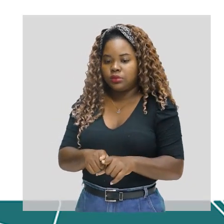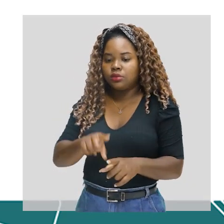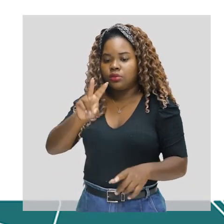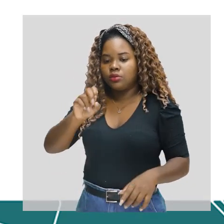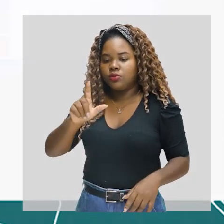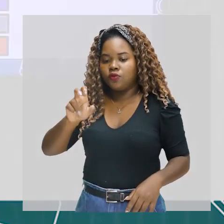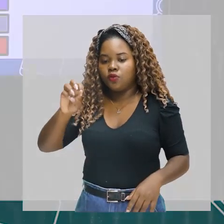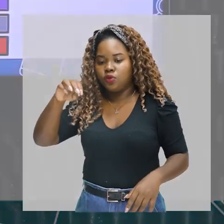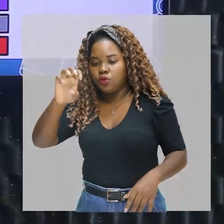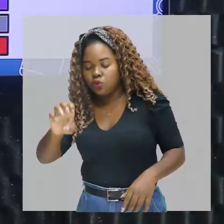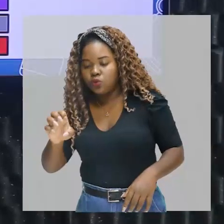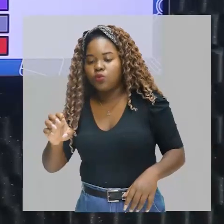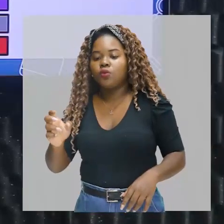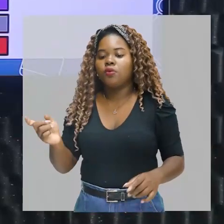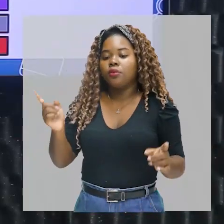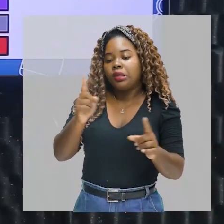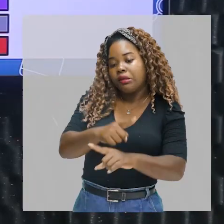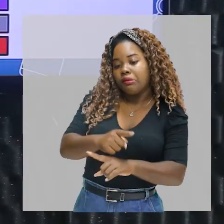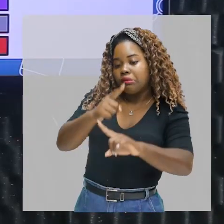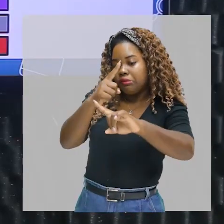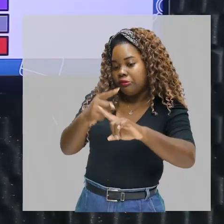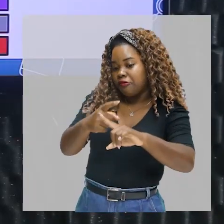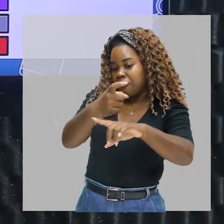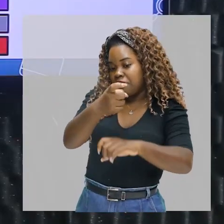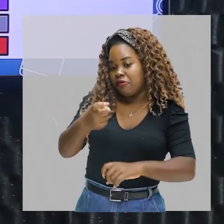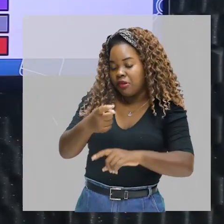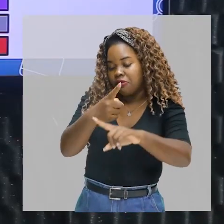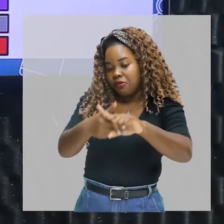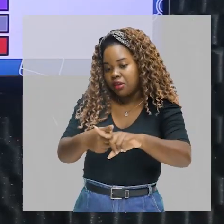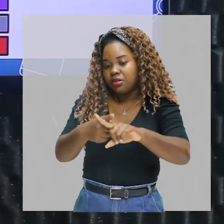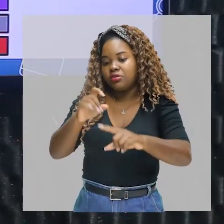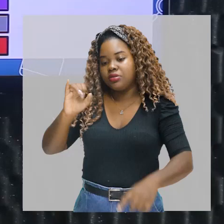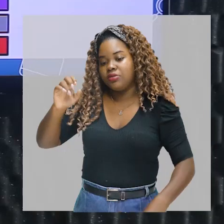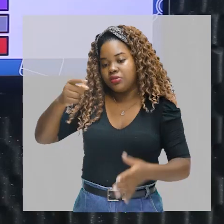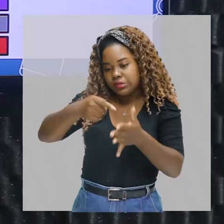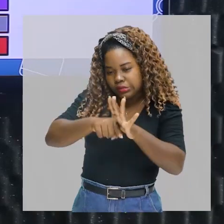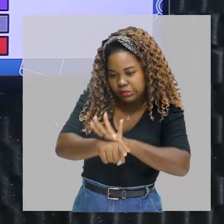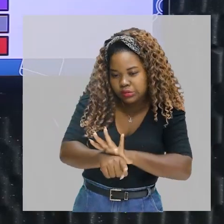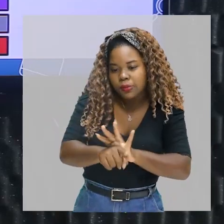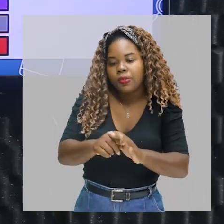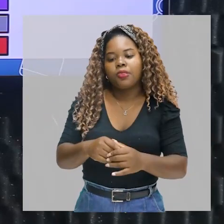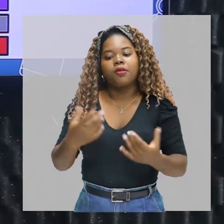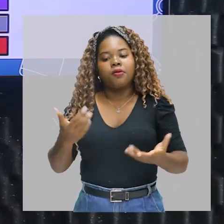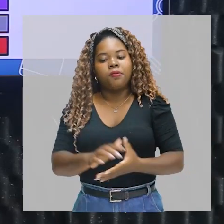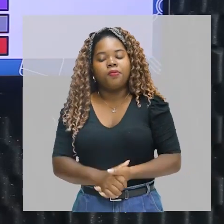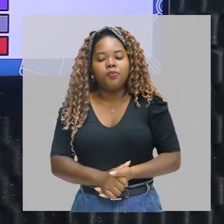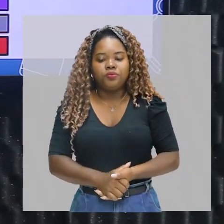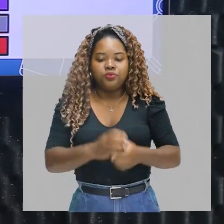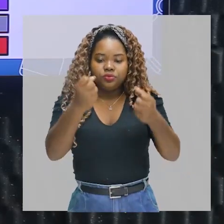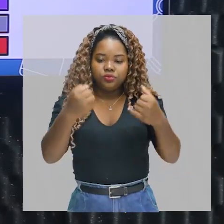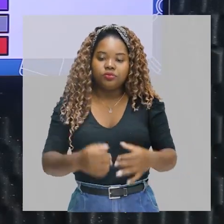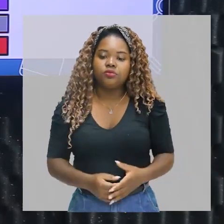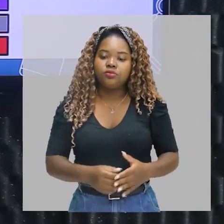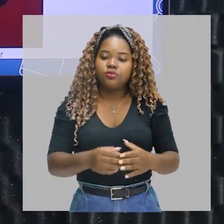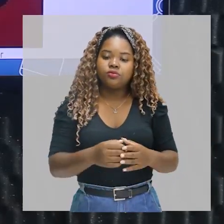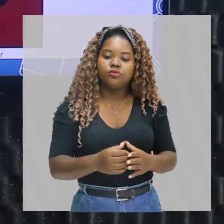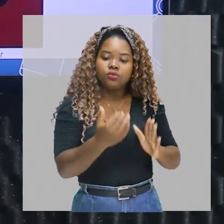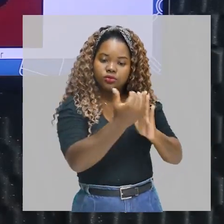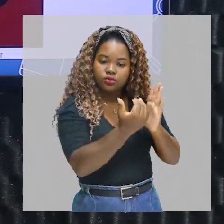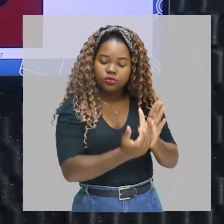volume versus intensidade. Variabilidade. Reversibilidade vai ficar para a próxima